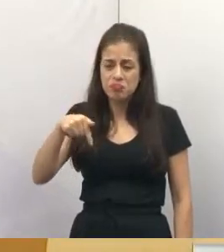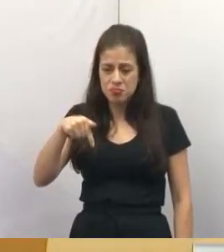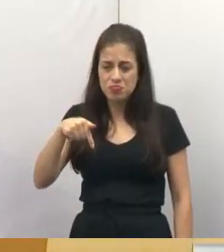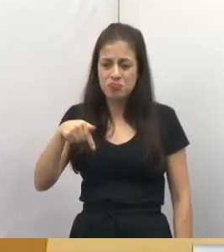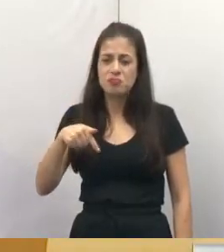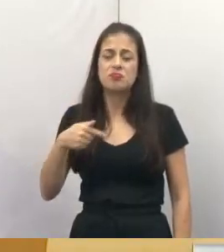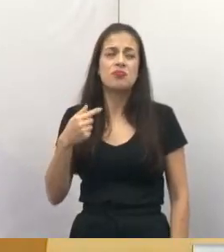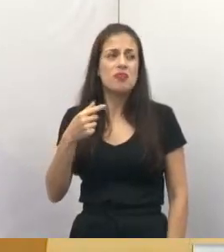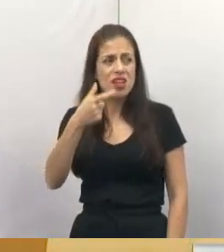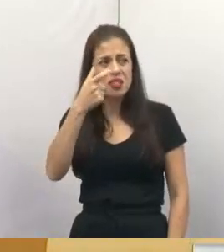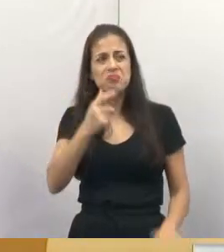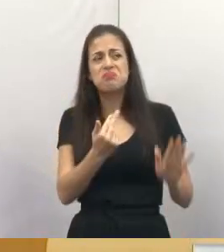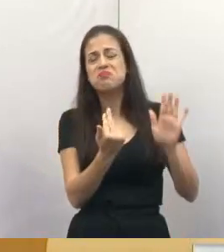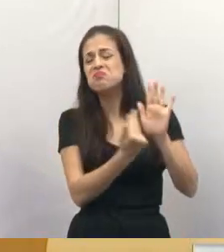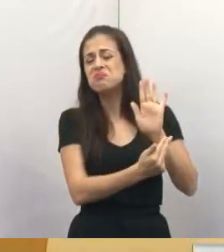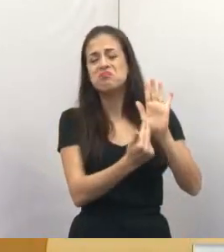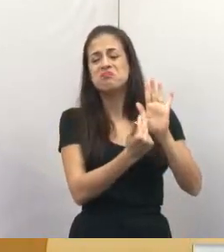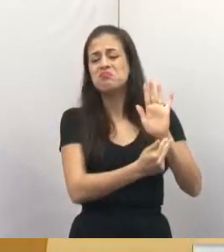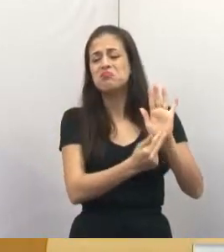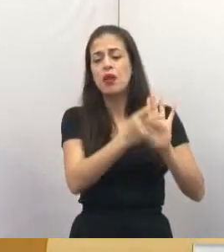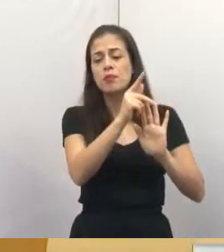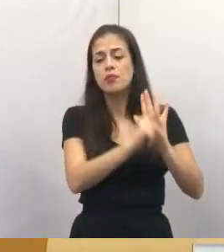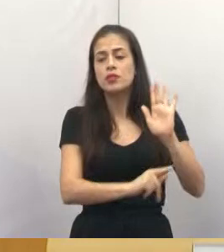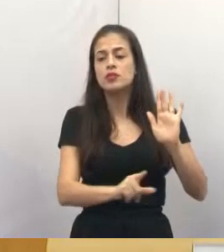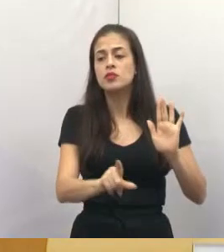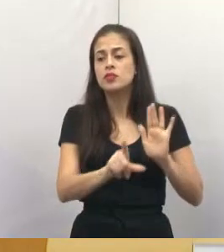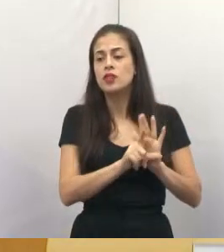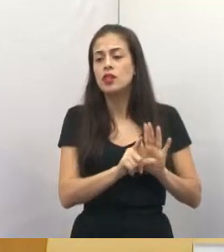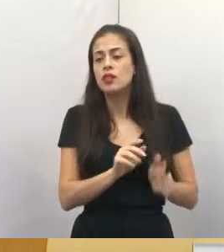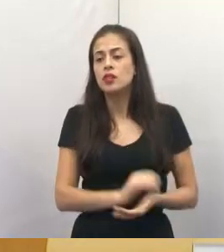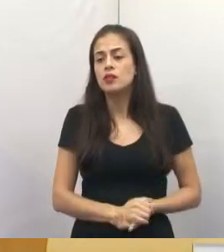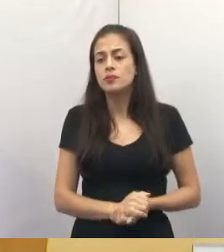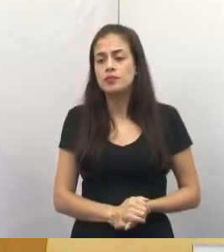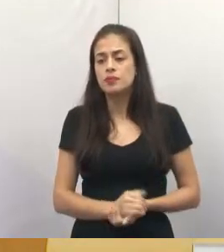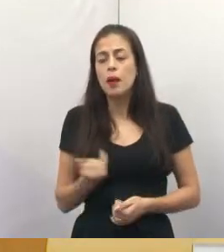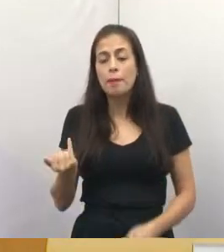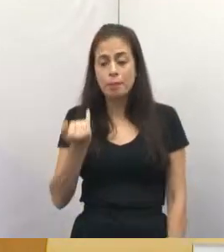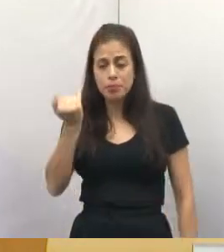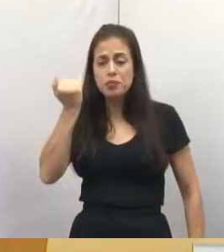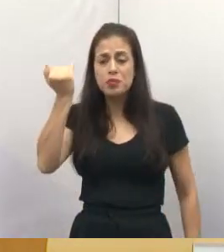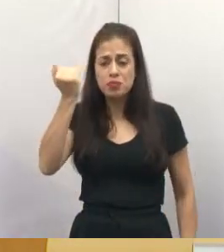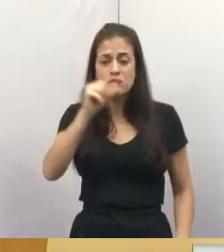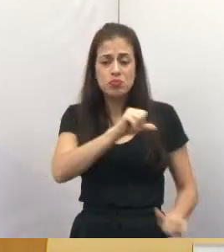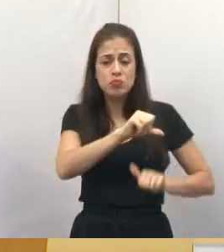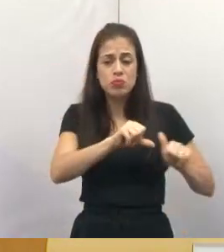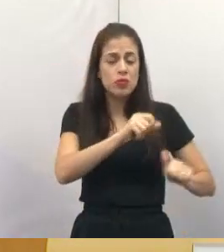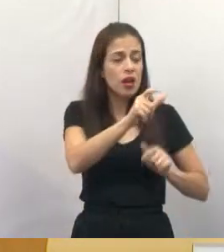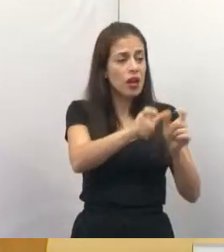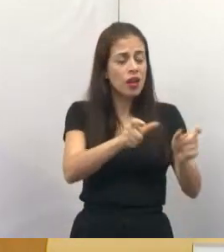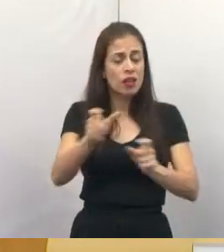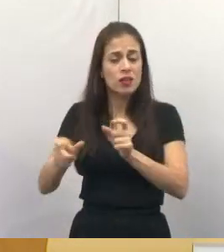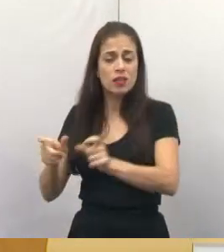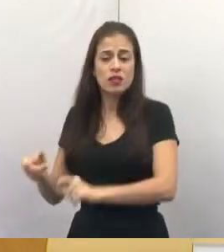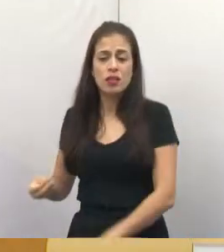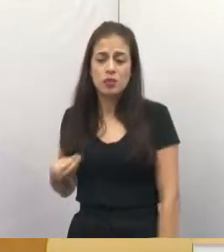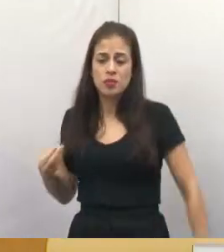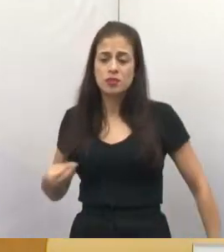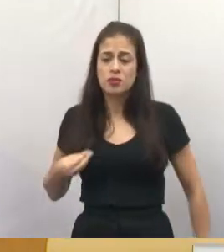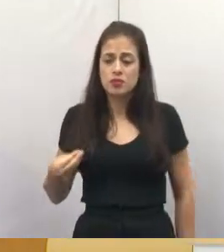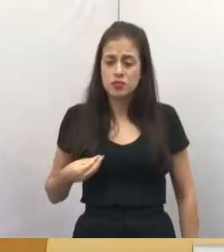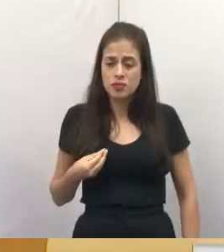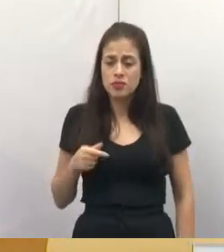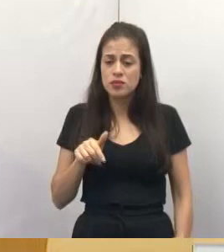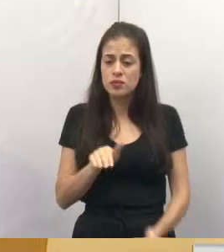projetos de leis, alguns de formas bem relevantes, que mudaram a vida das pessoas aqui na nossa cidade.